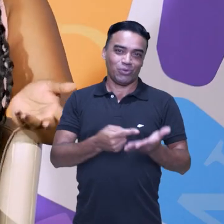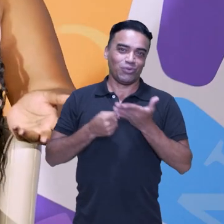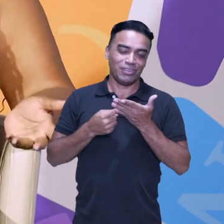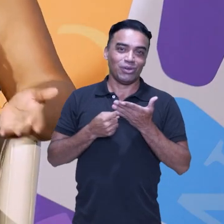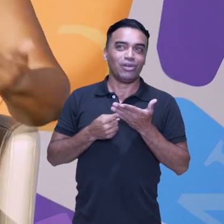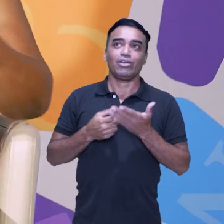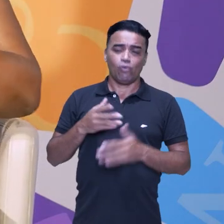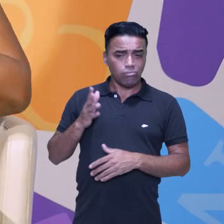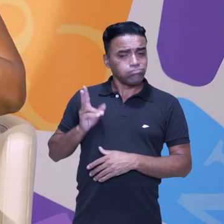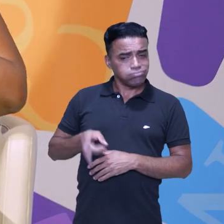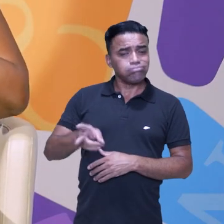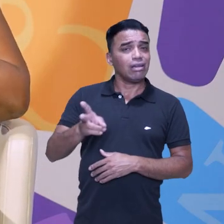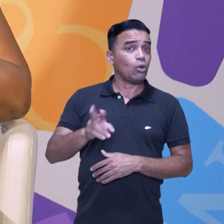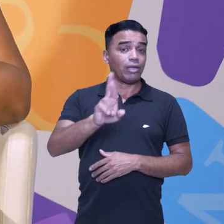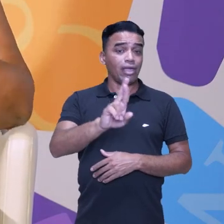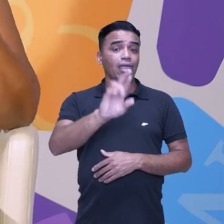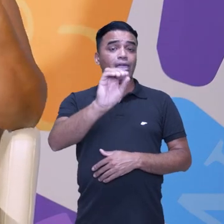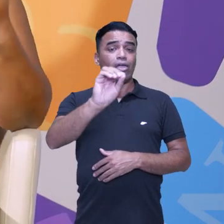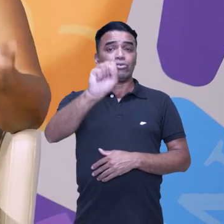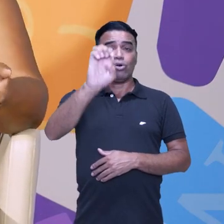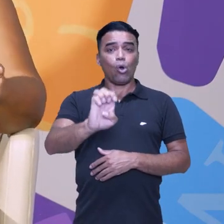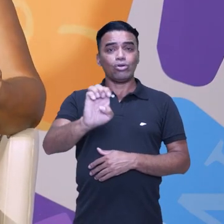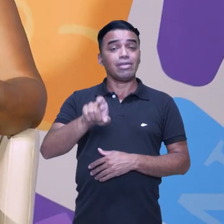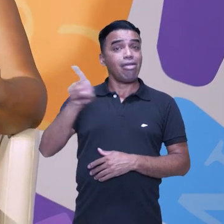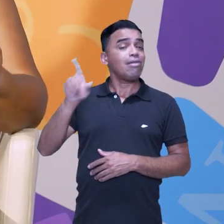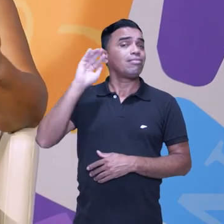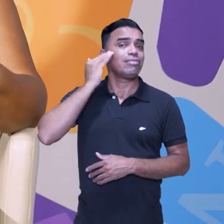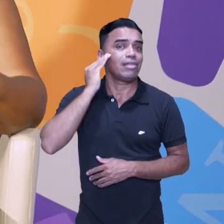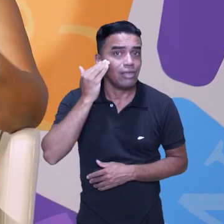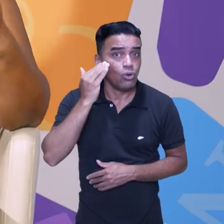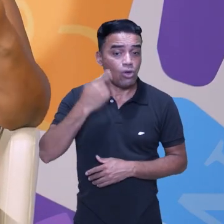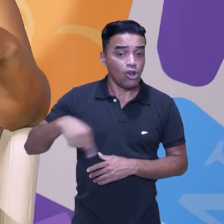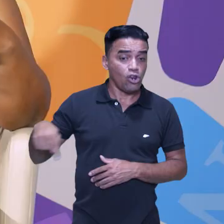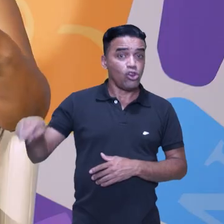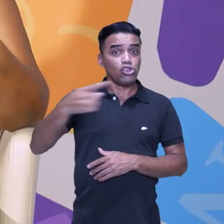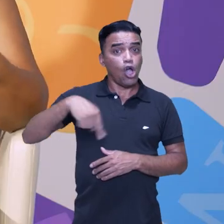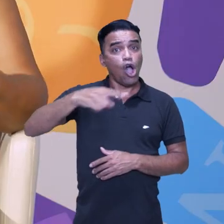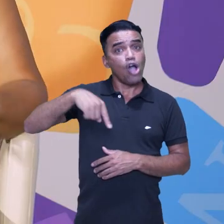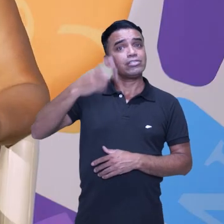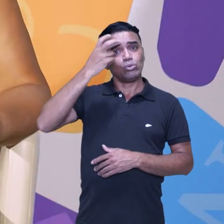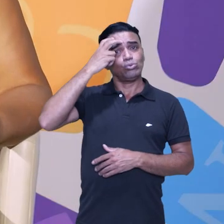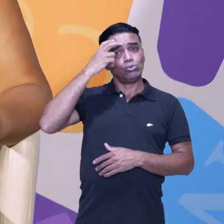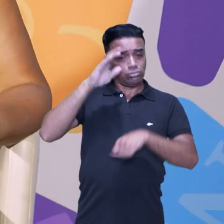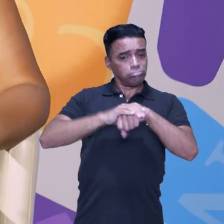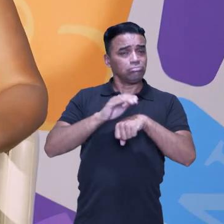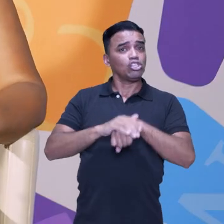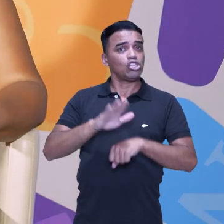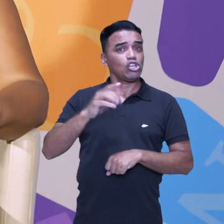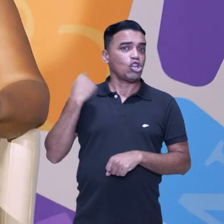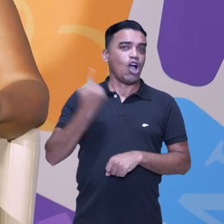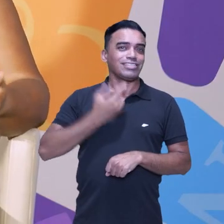resto da vida, não porque é a Rose, mas porque ele entendeu que a nossa cultura ela é trazida através de nós mesmos, né?